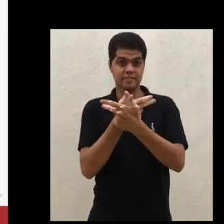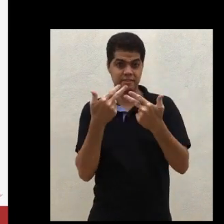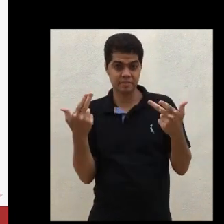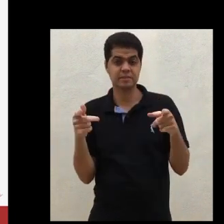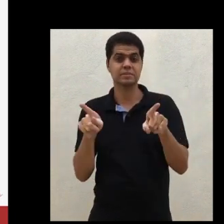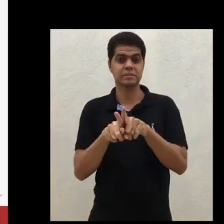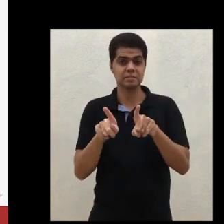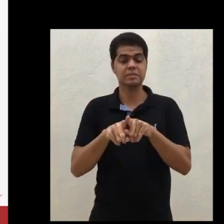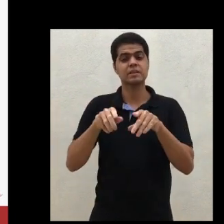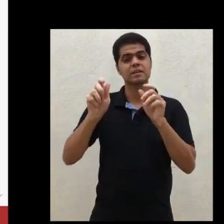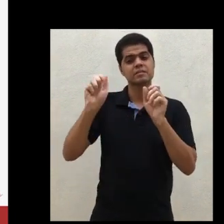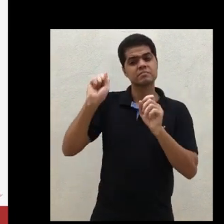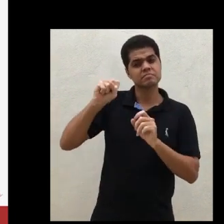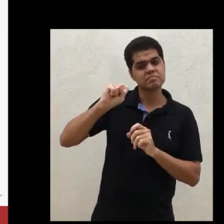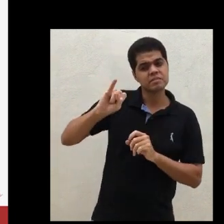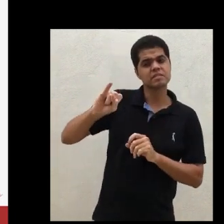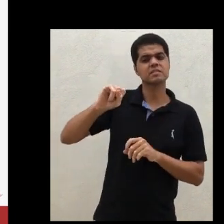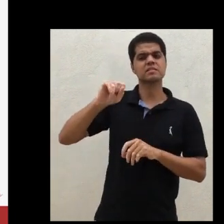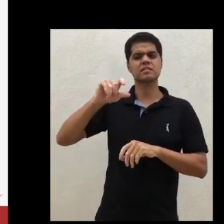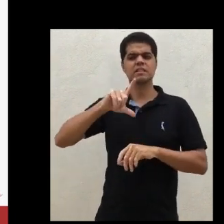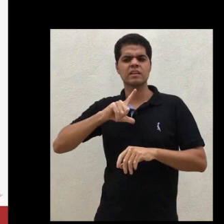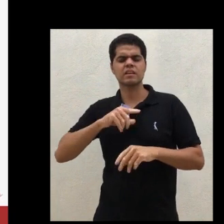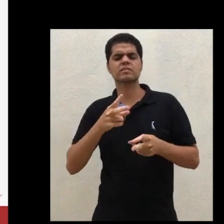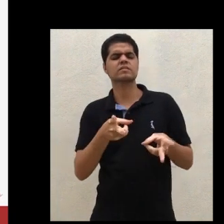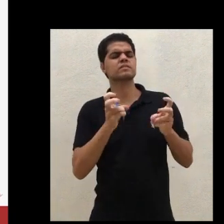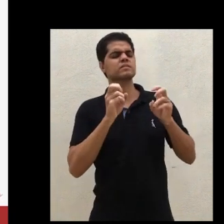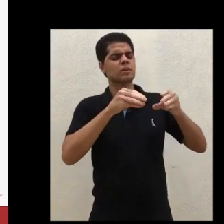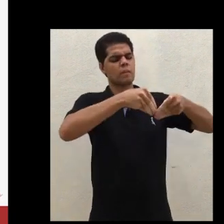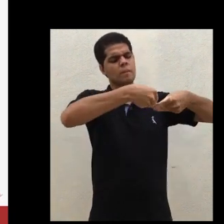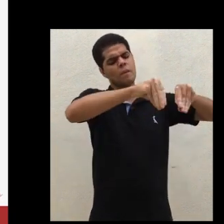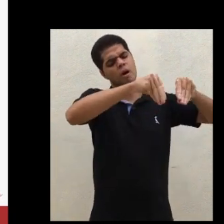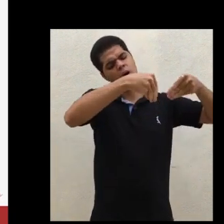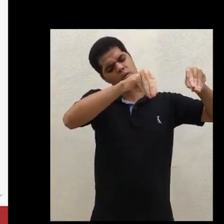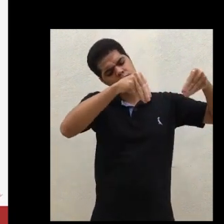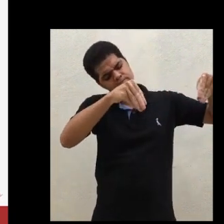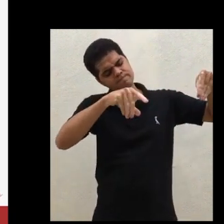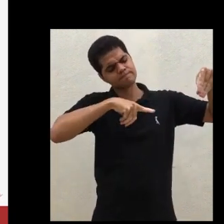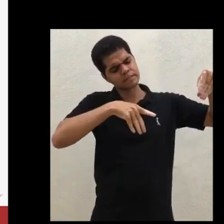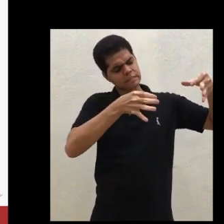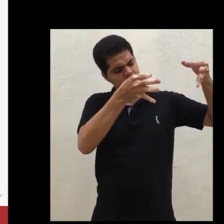se o alimento está, por exemplo, dentro de uma